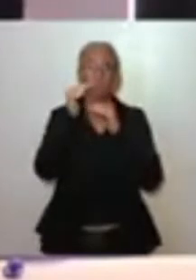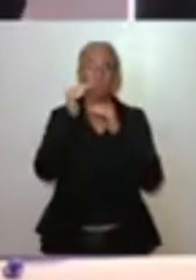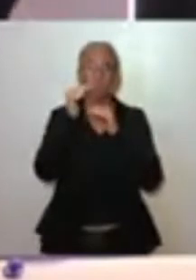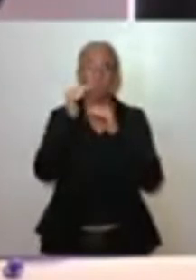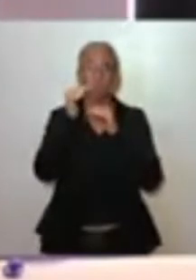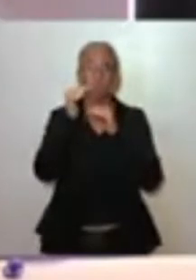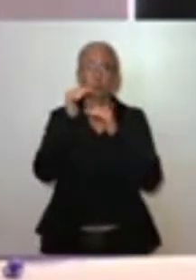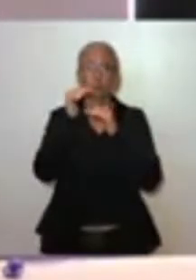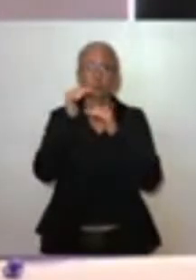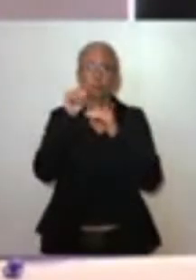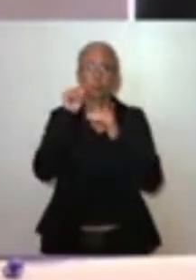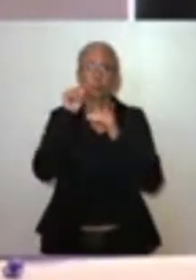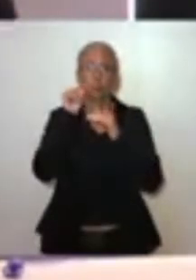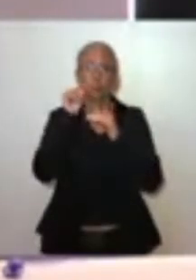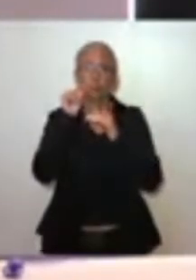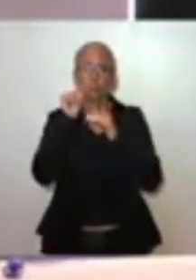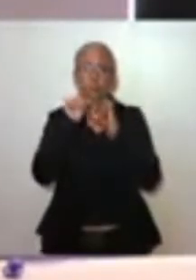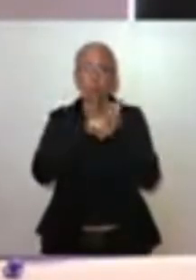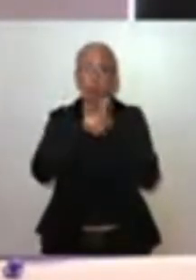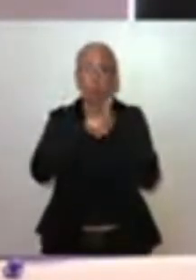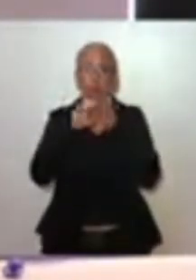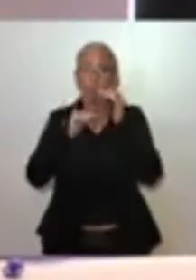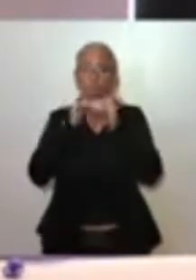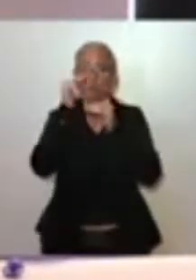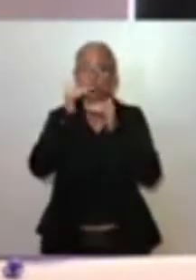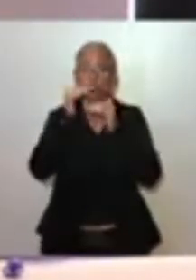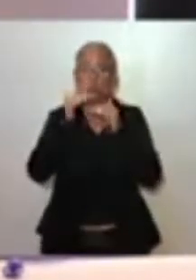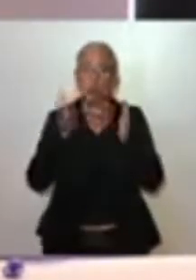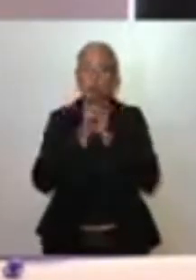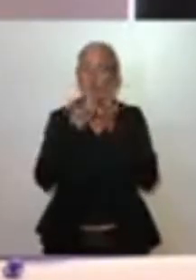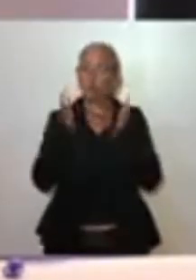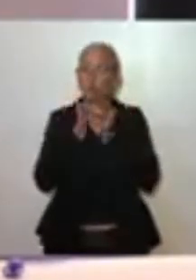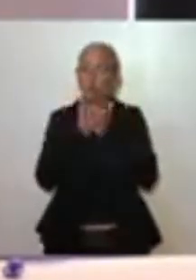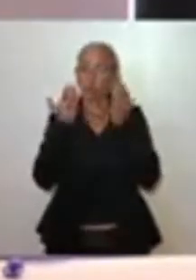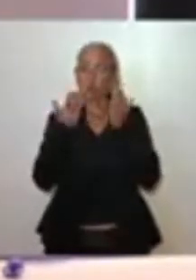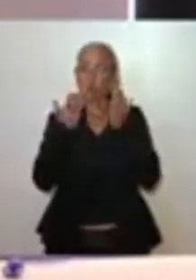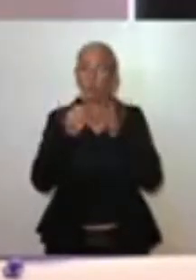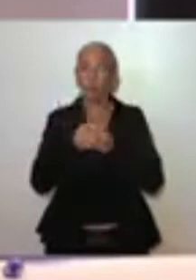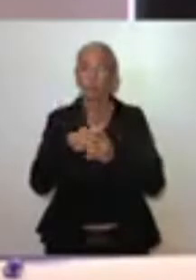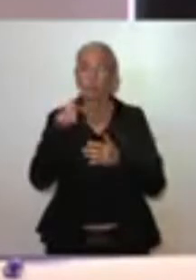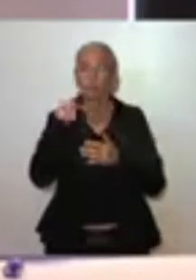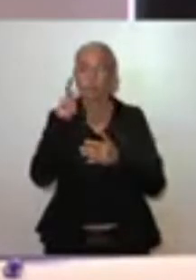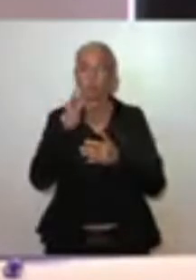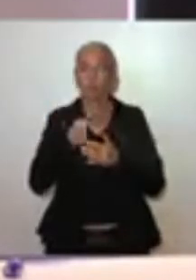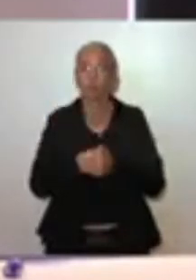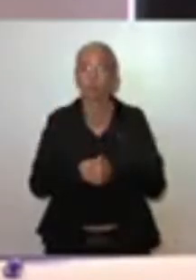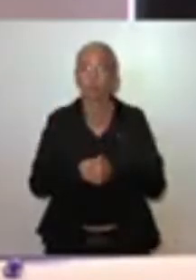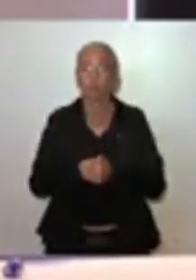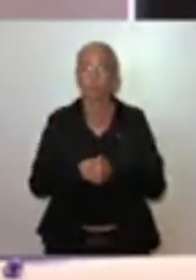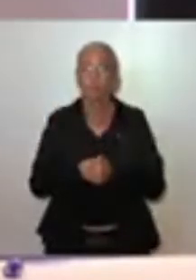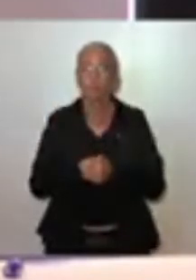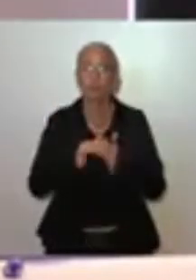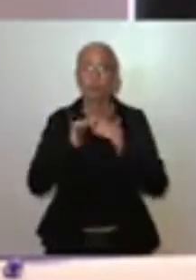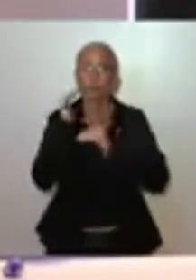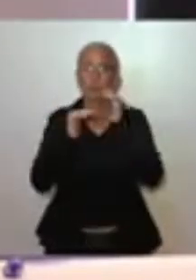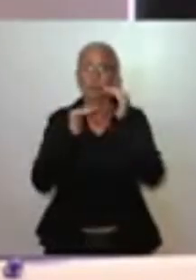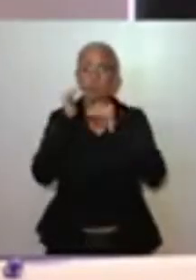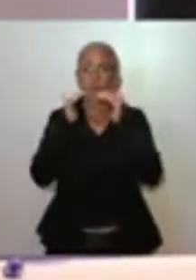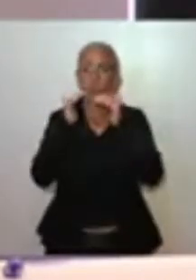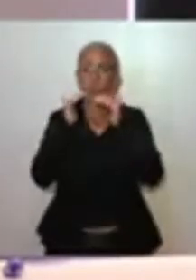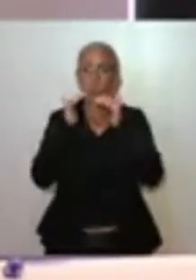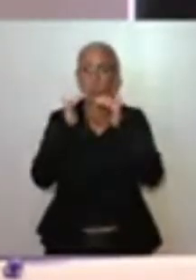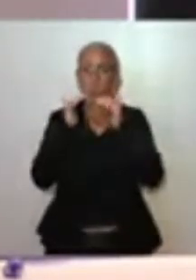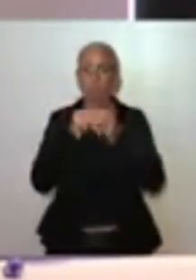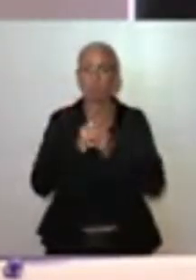os prognósticos para a superação da pobreza quando nós um dos objetivos do desenvolvimento do